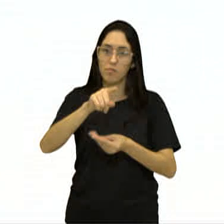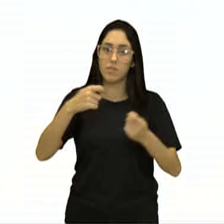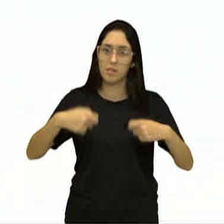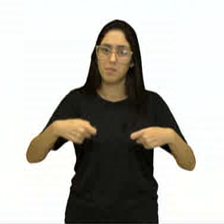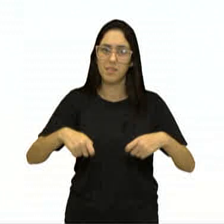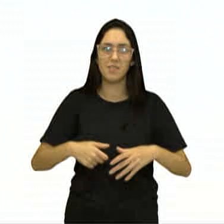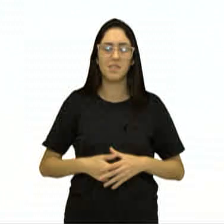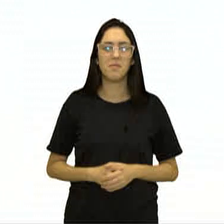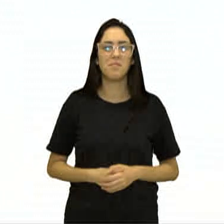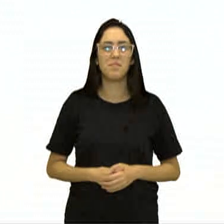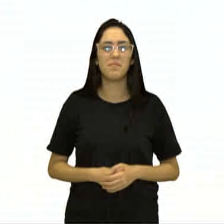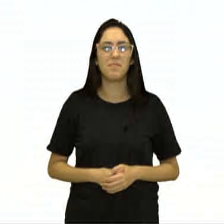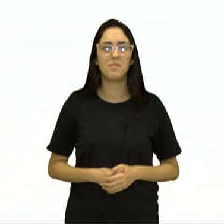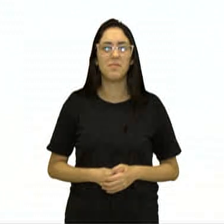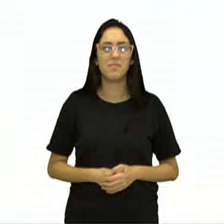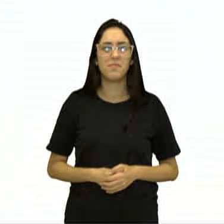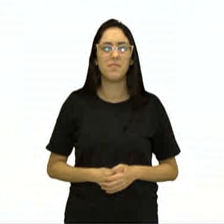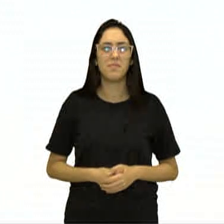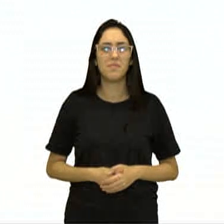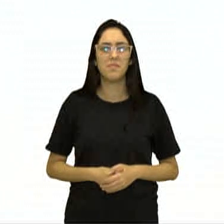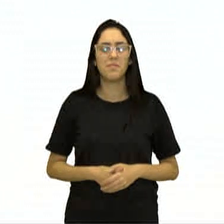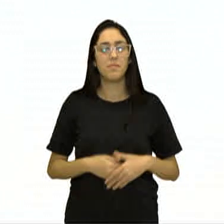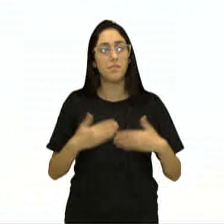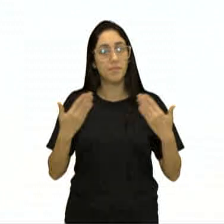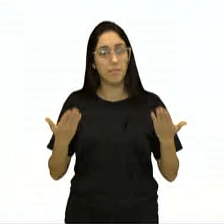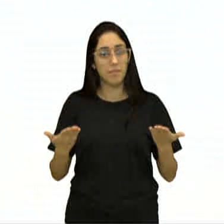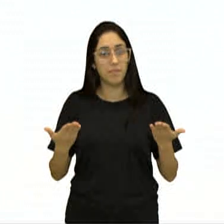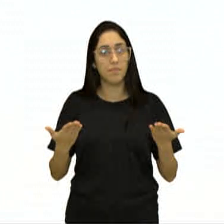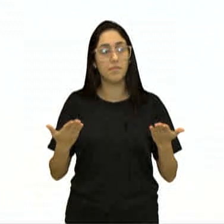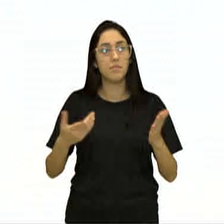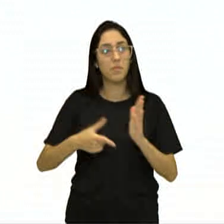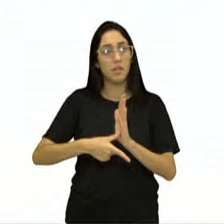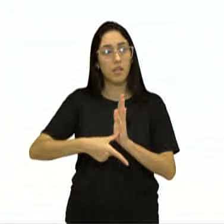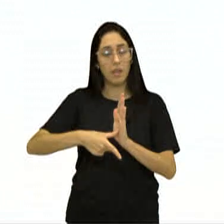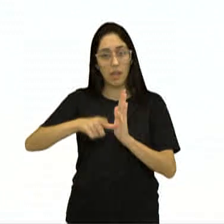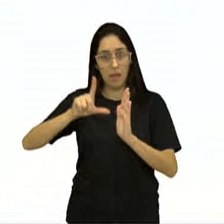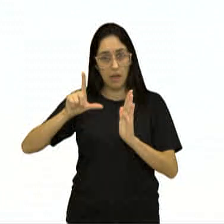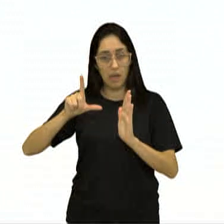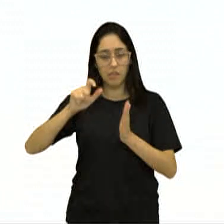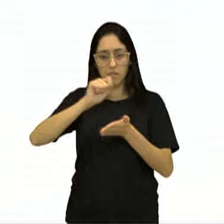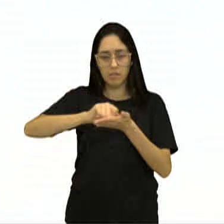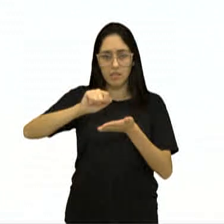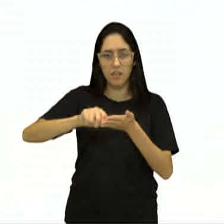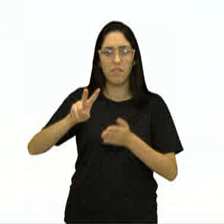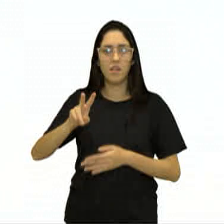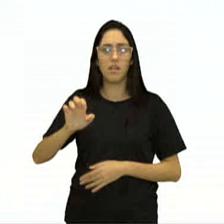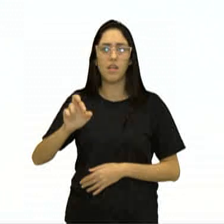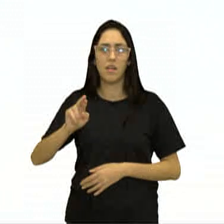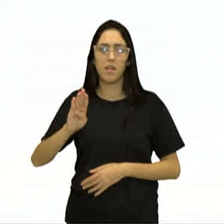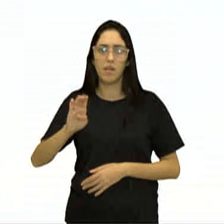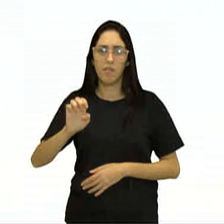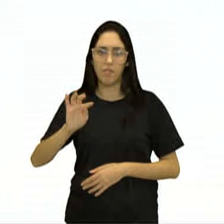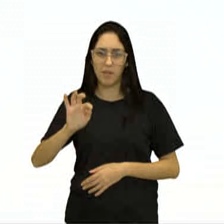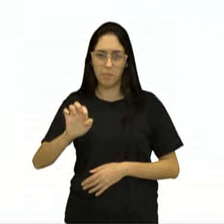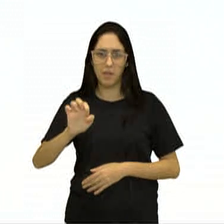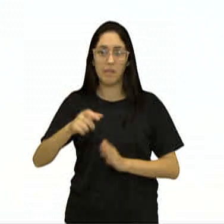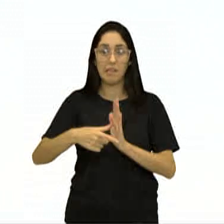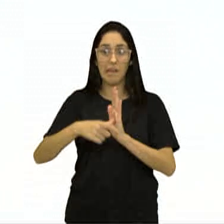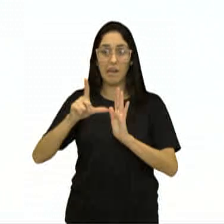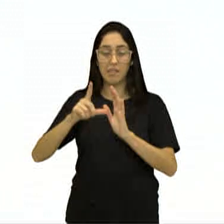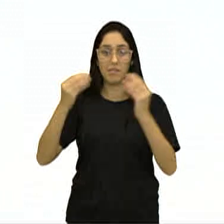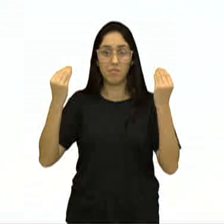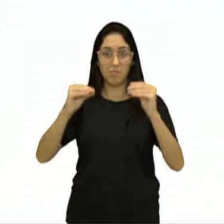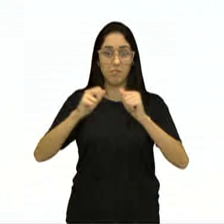Tá? Antes de compartilhar o verbete, antes de escrever, antes de você postar o seu